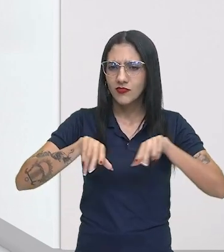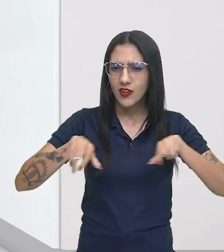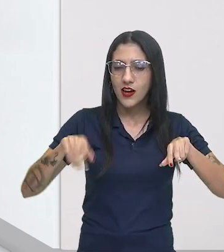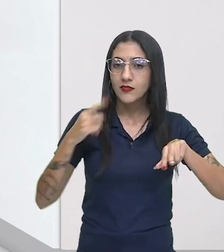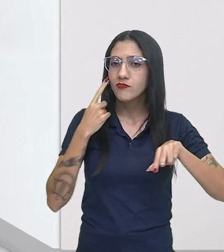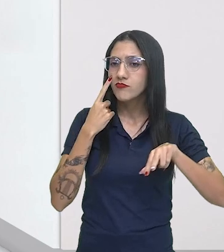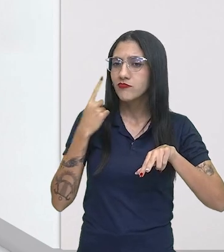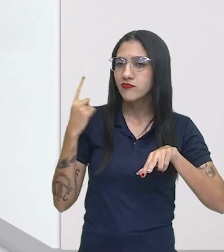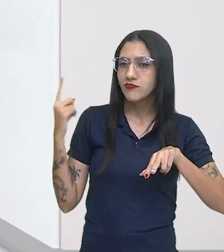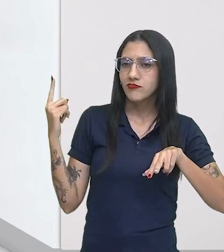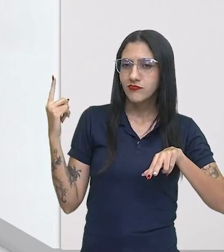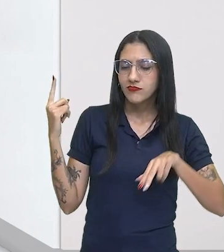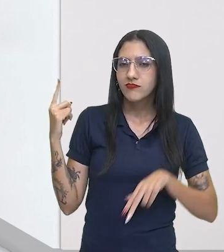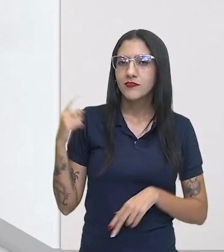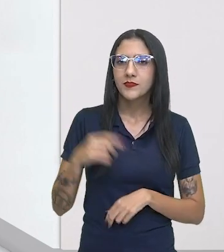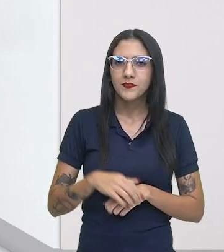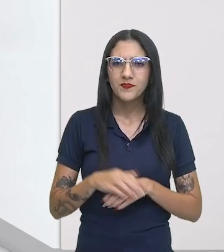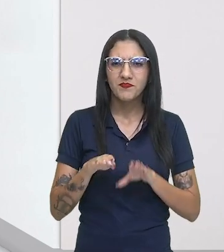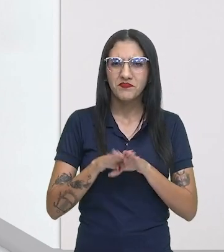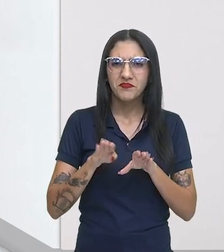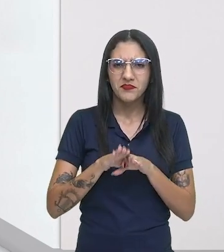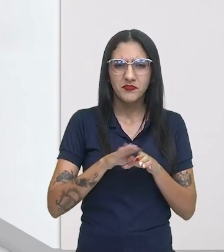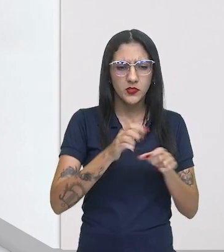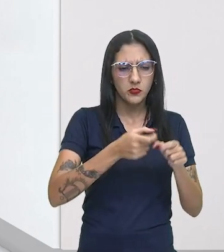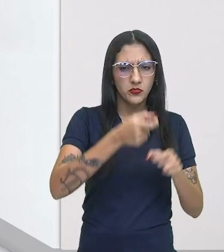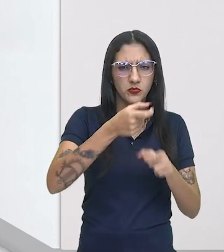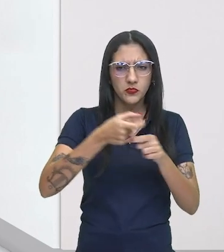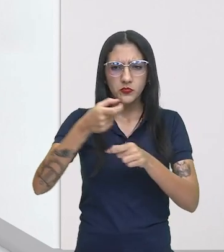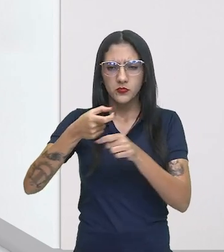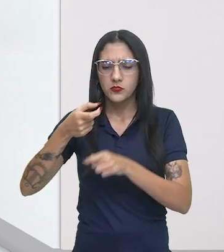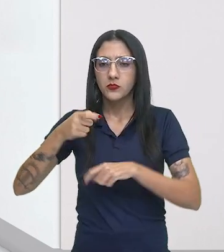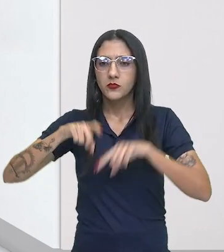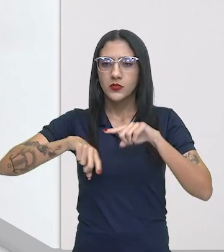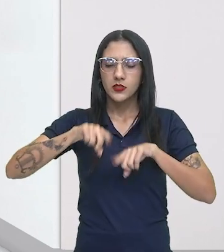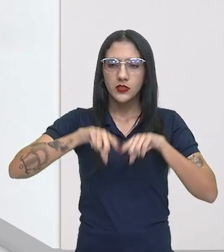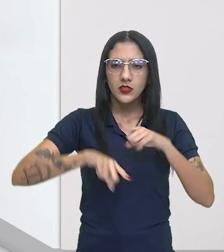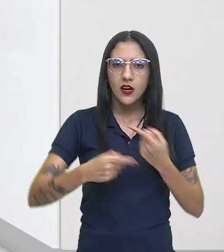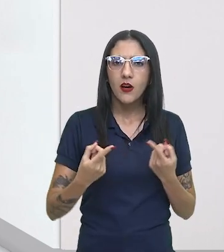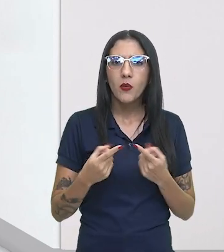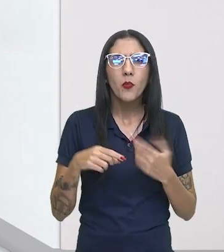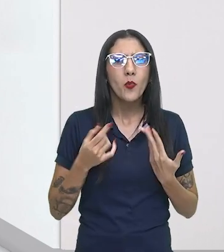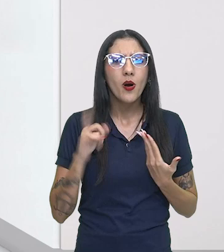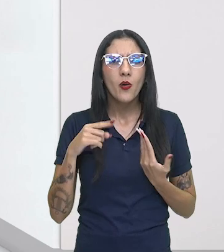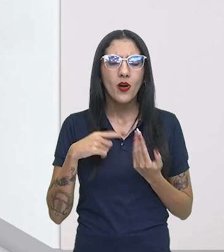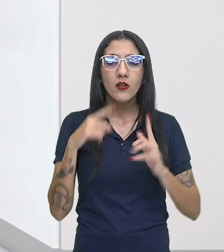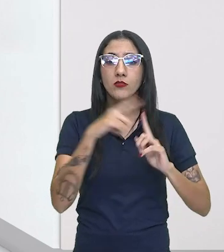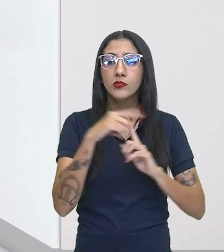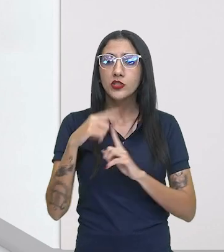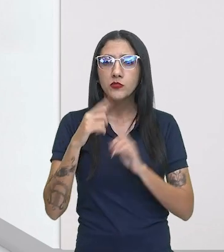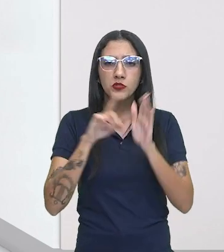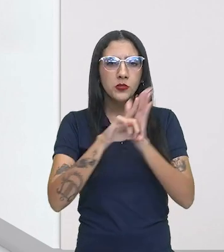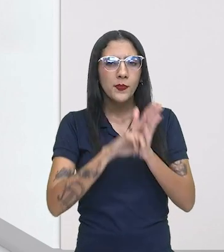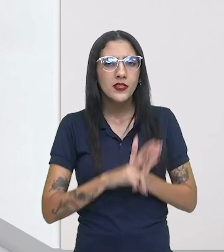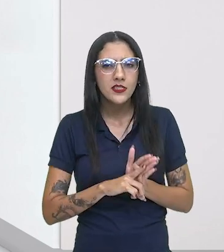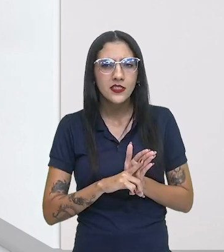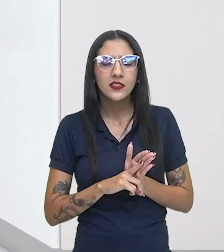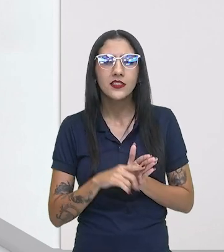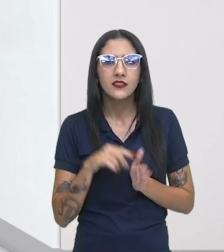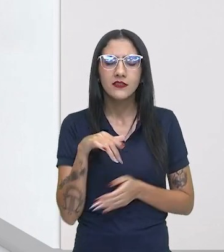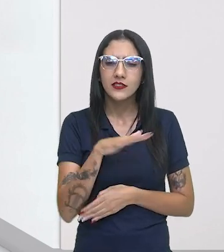temos aqui armários, vidrarias, microscópios. Qual é o tipo de pesquisa